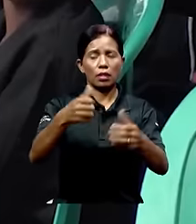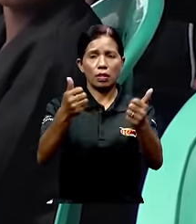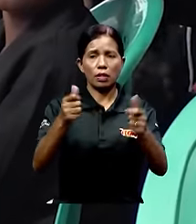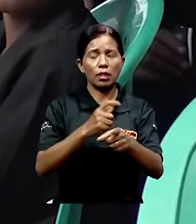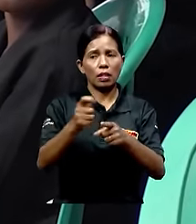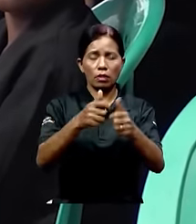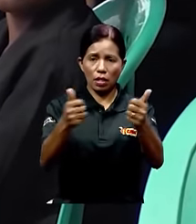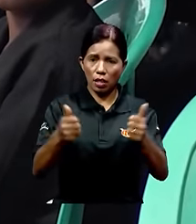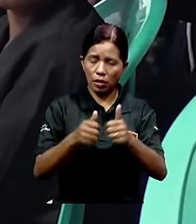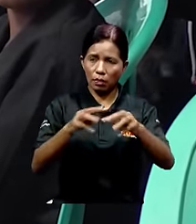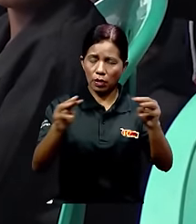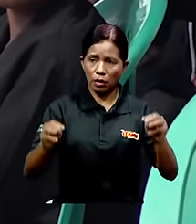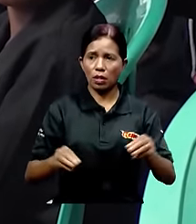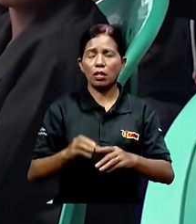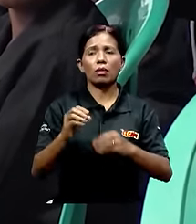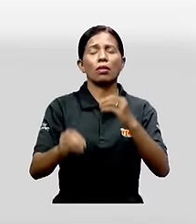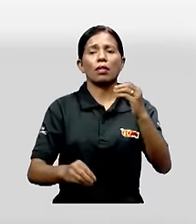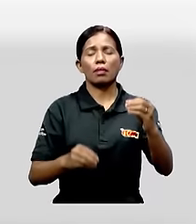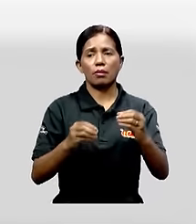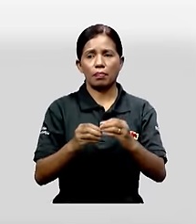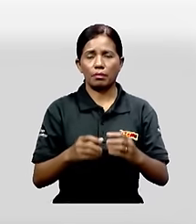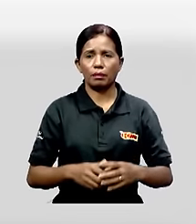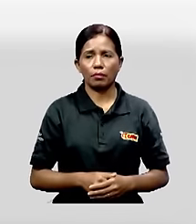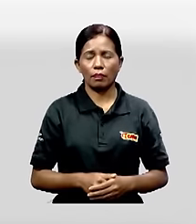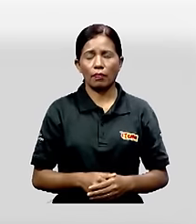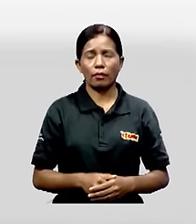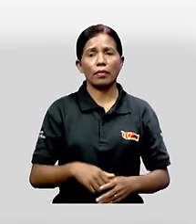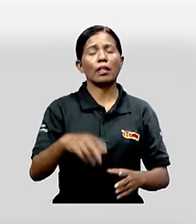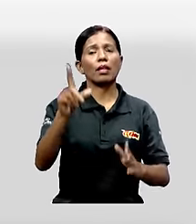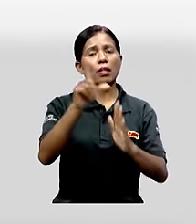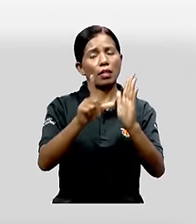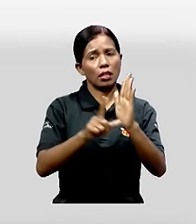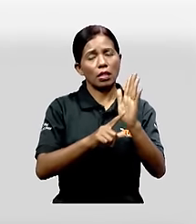prática ilícita nebe relaciona com artes marciais. A resolução refere ao